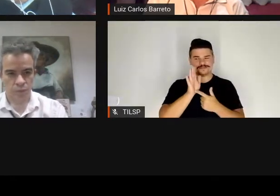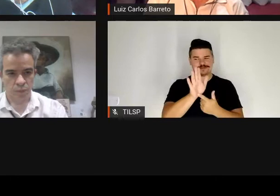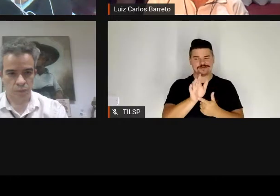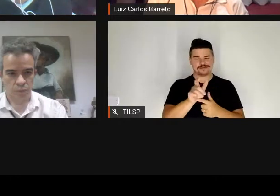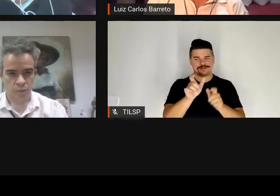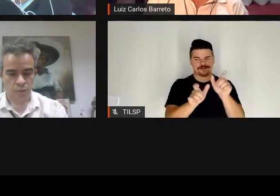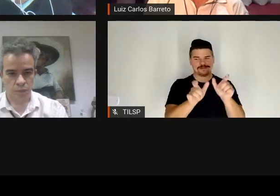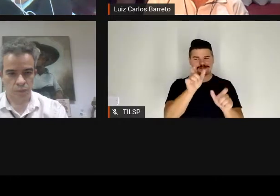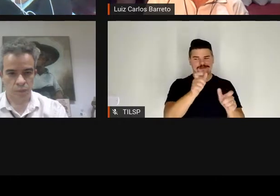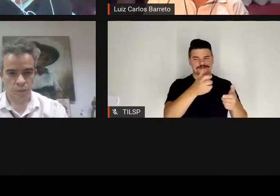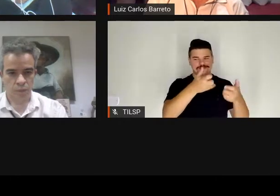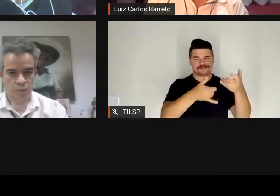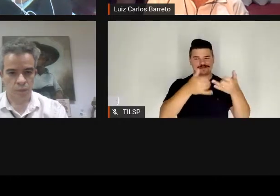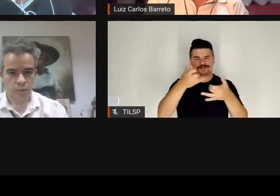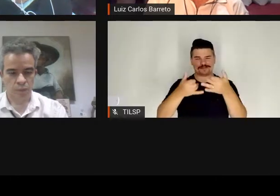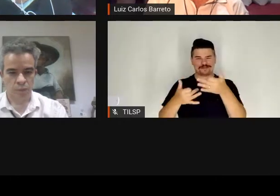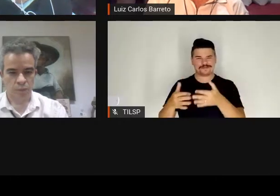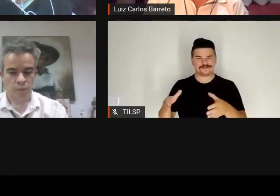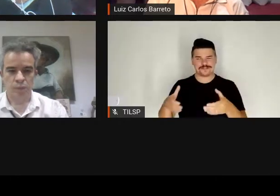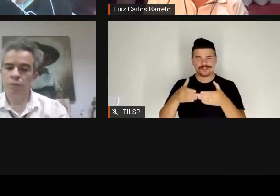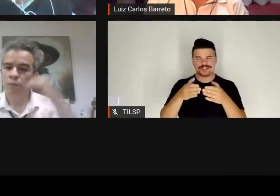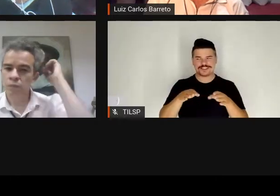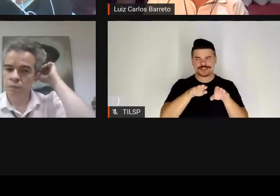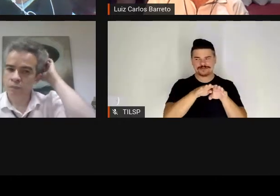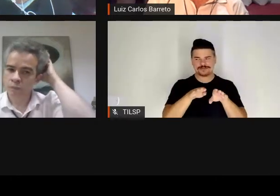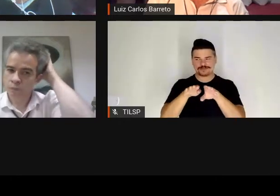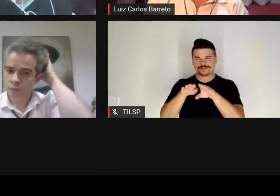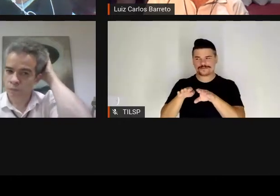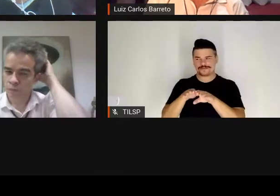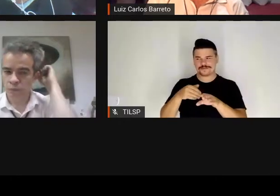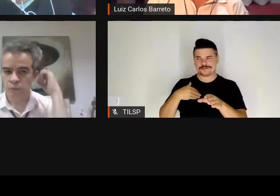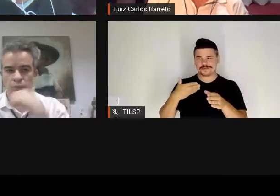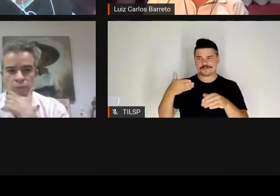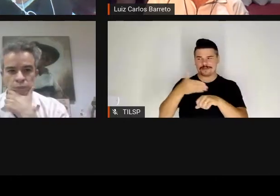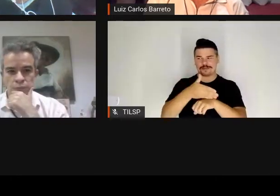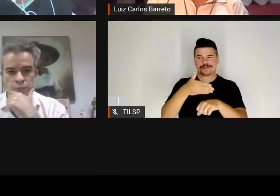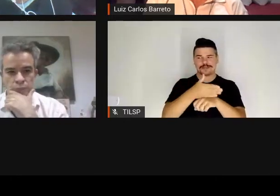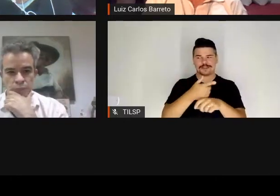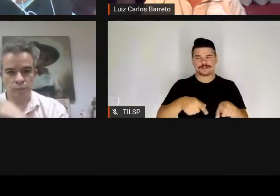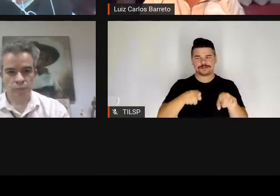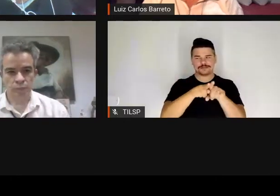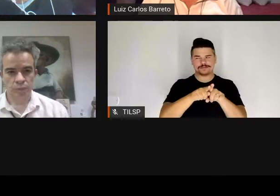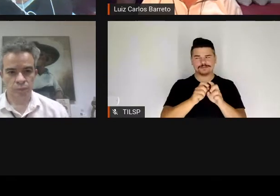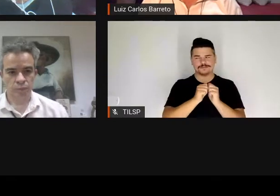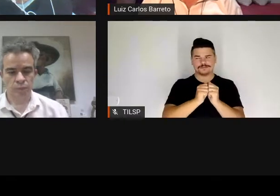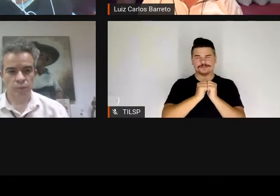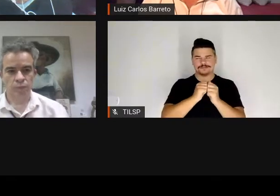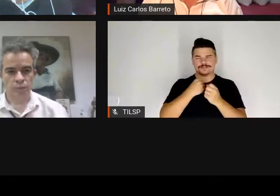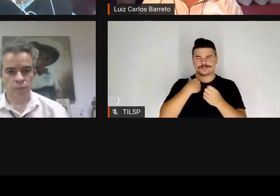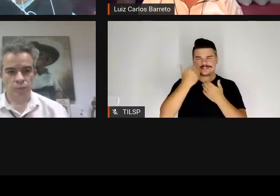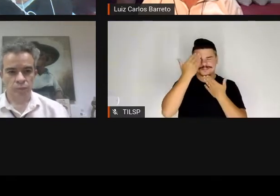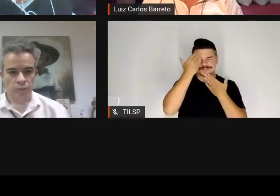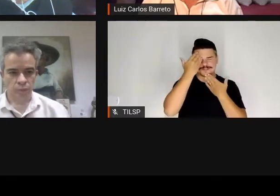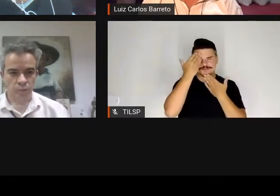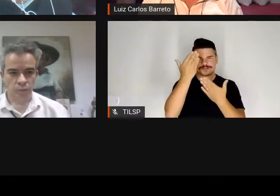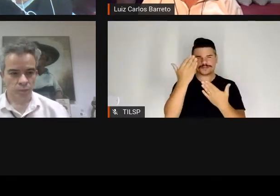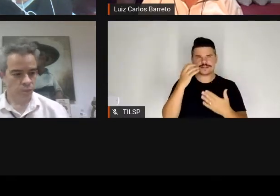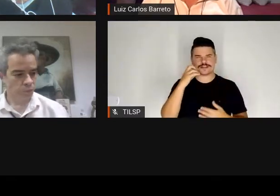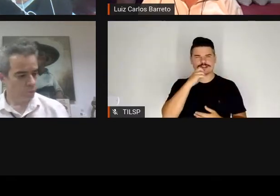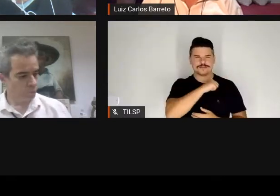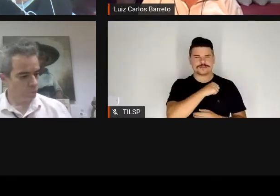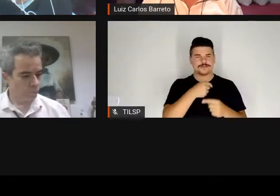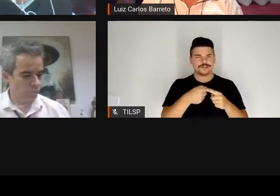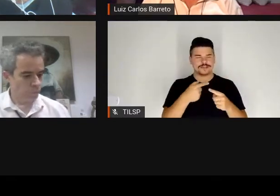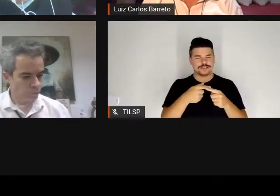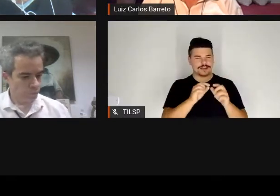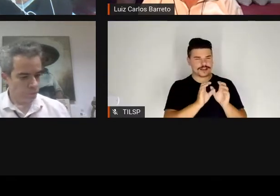aos nossos parceiros, né, as instituições que trabalhamos juntos, eu gostaria só de fazer um agradecimento rápido à equipe da